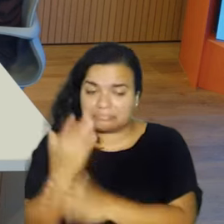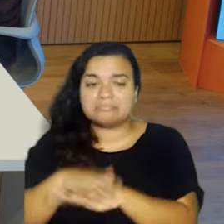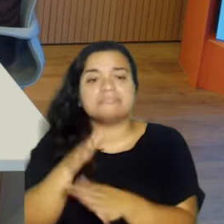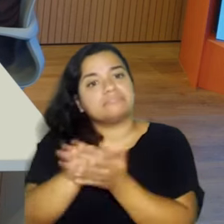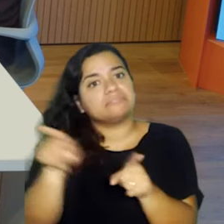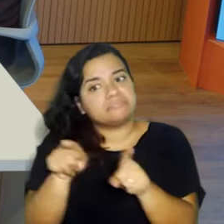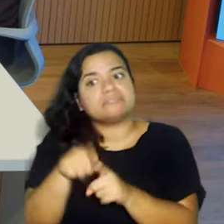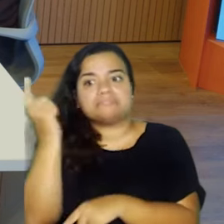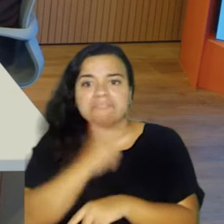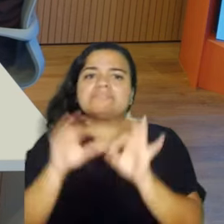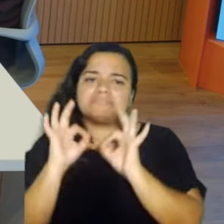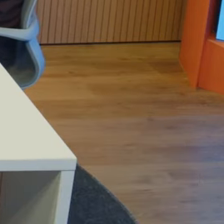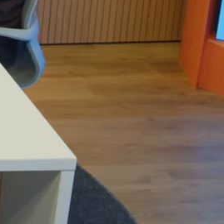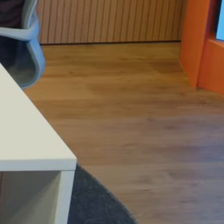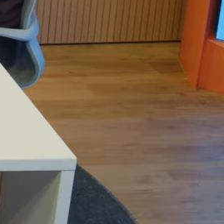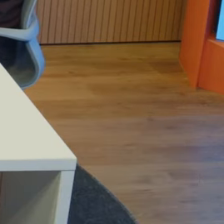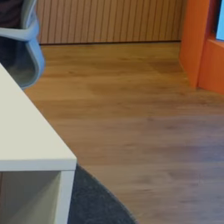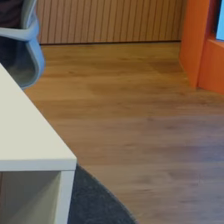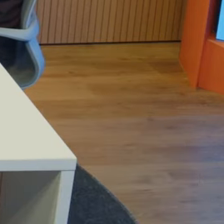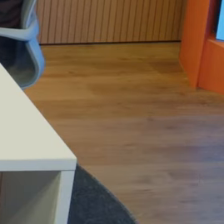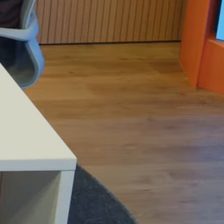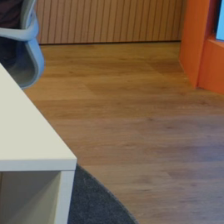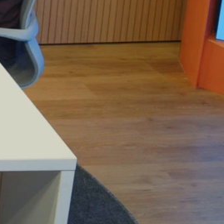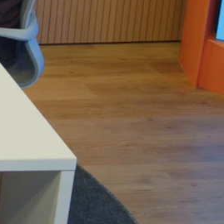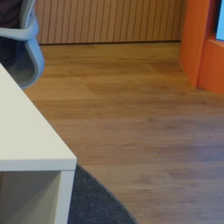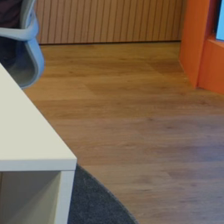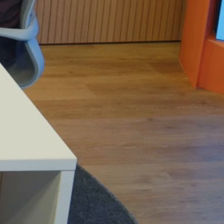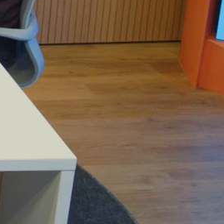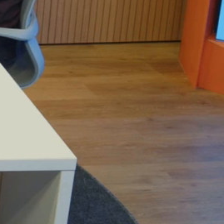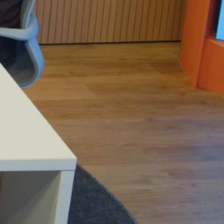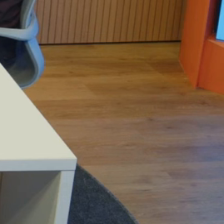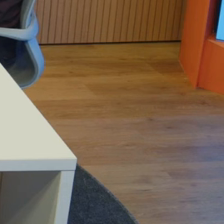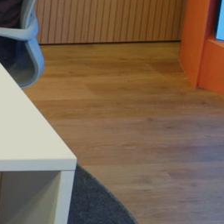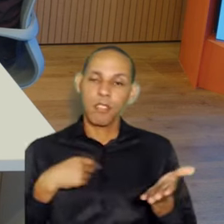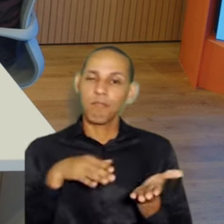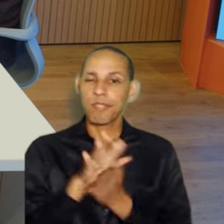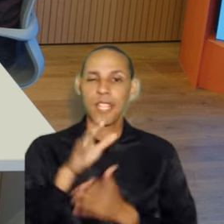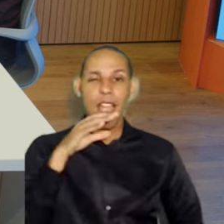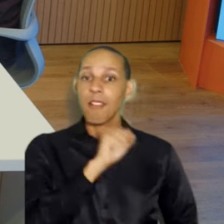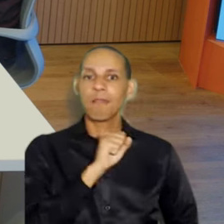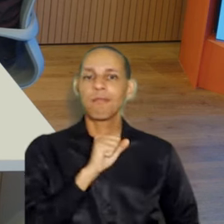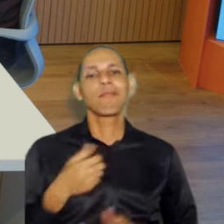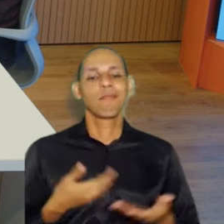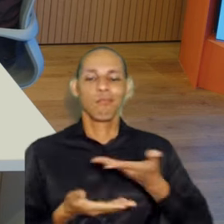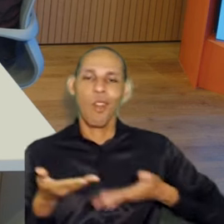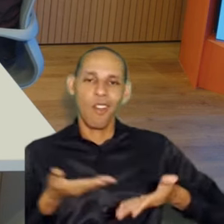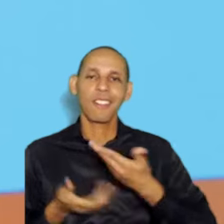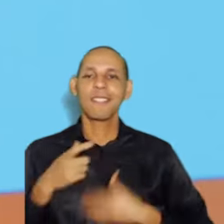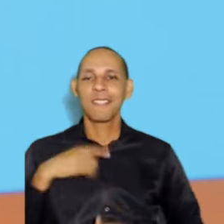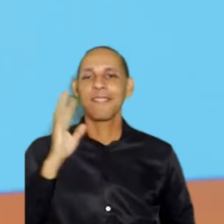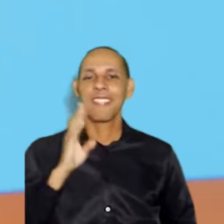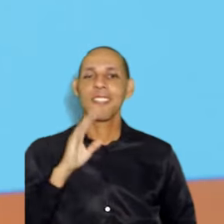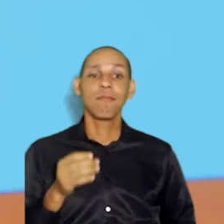o próprio cliente né Ele fala pro contador falo ó eu emiti um documento aqui correndo e tal então tem essa troca muito legal e